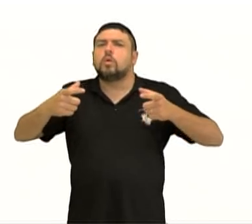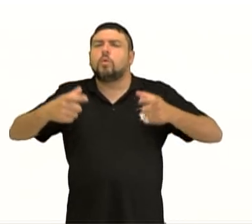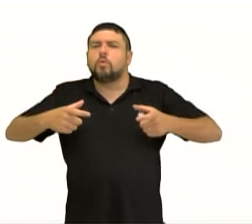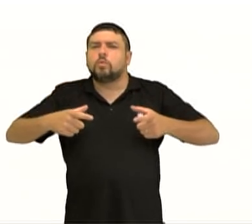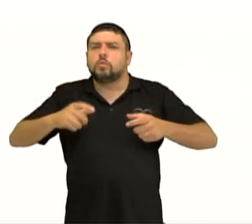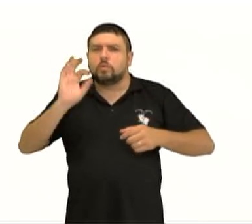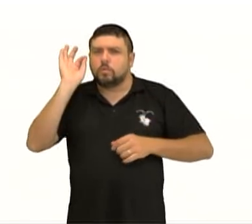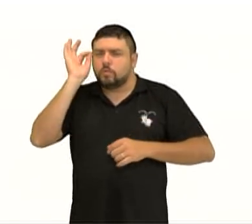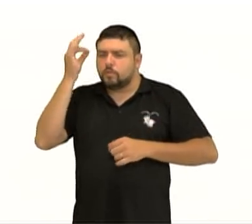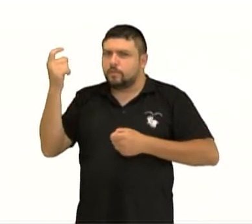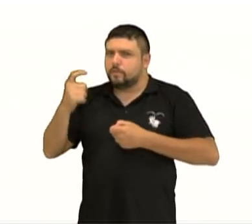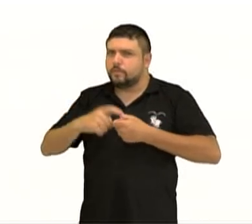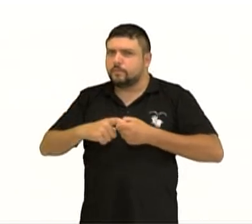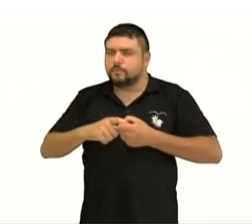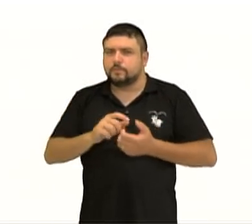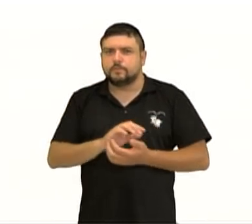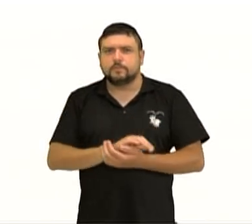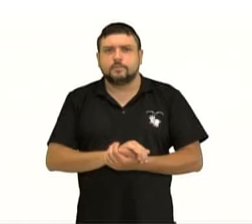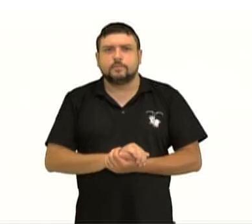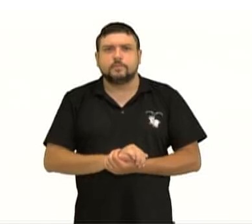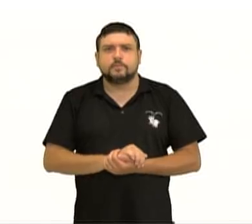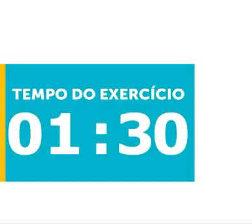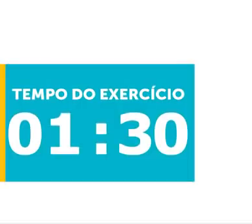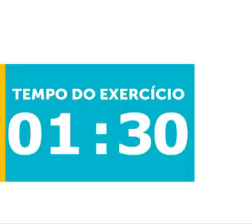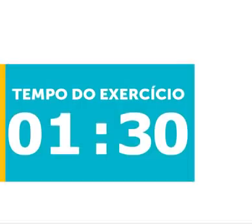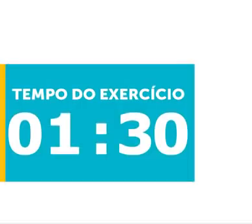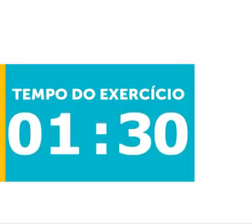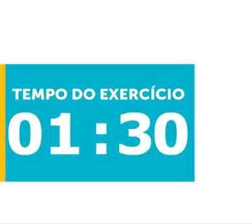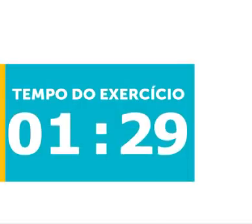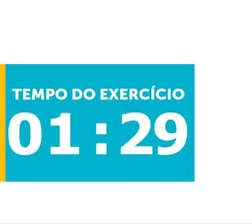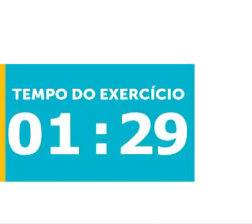Já confiro com você o que você fez.